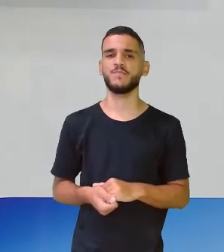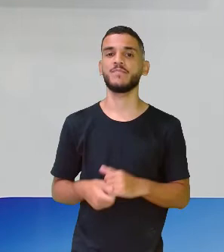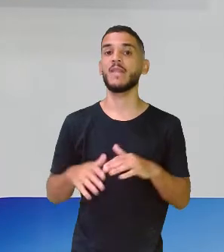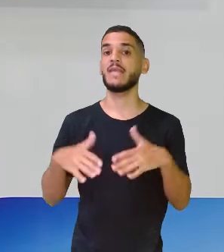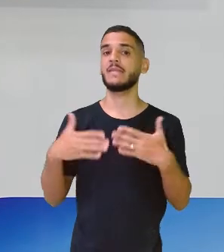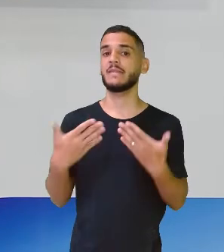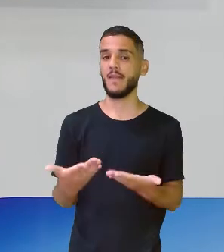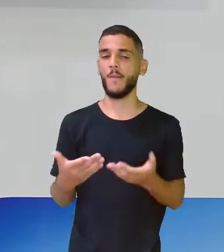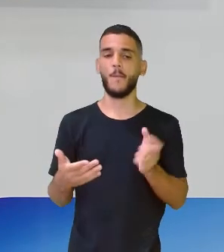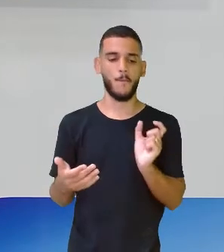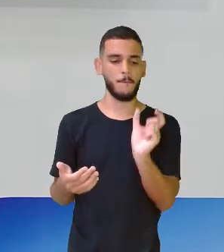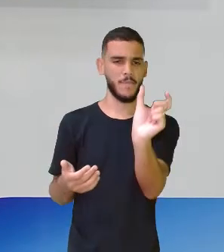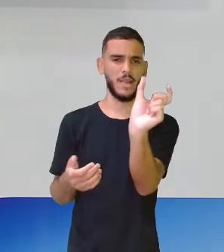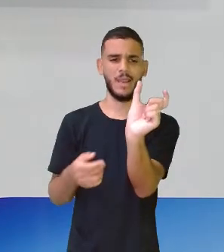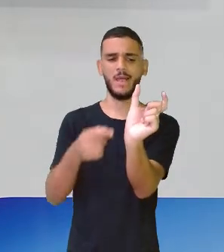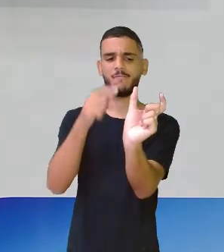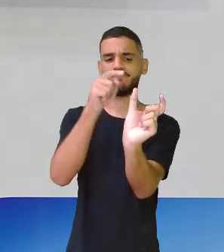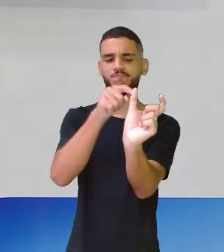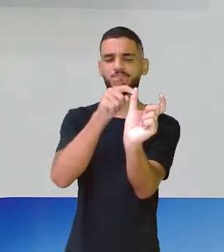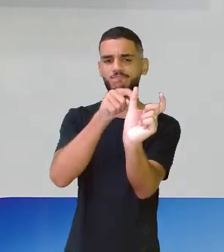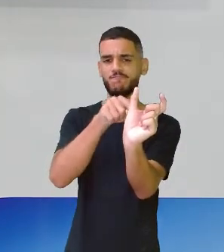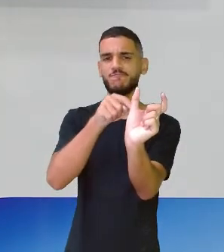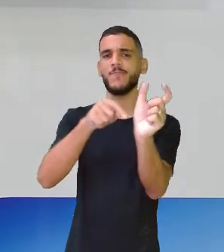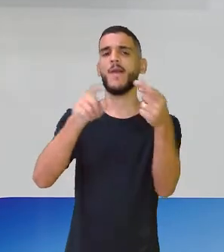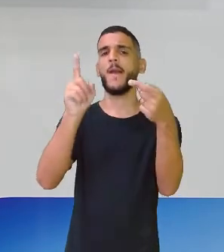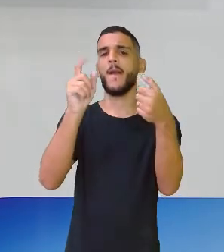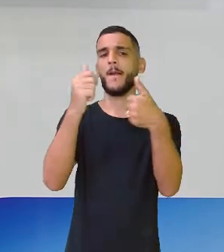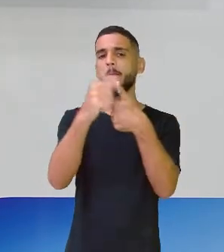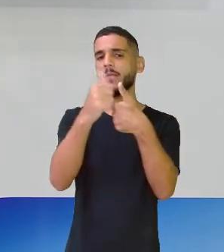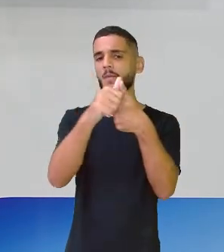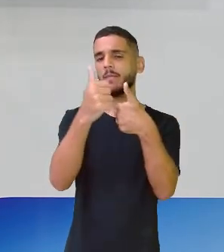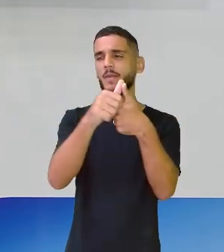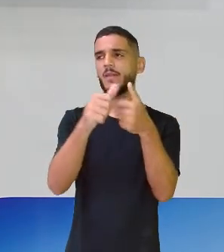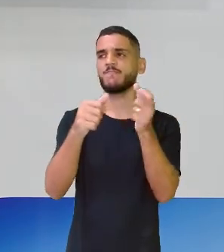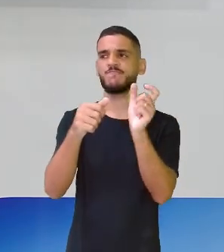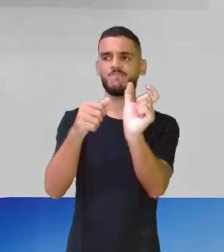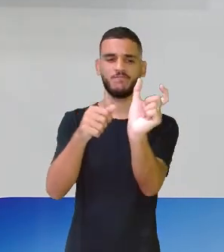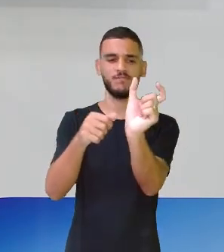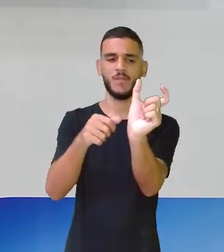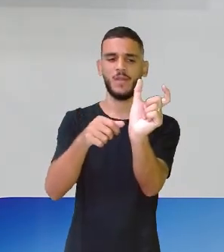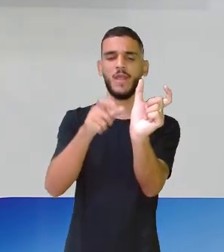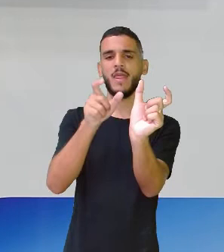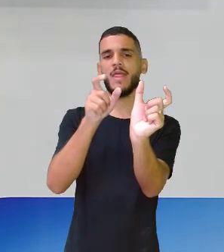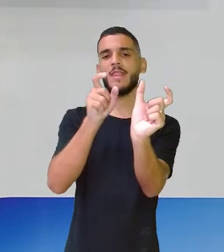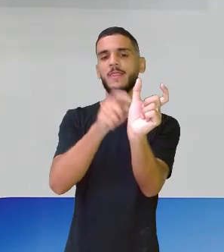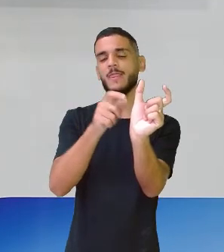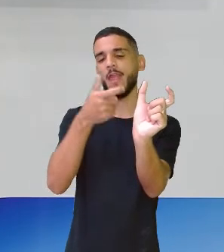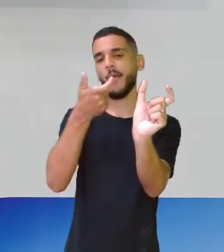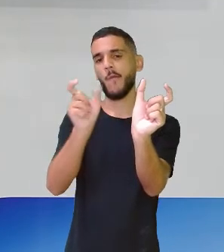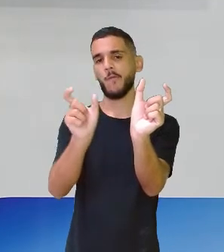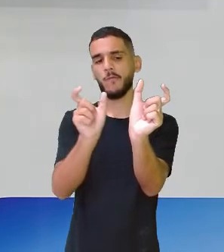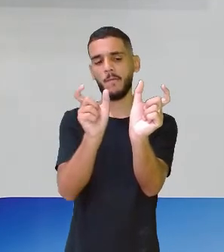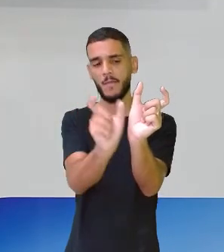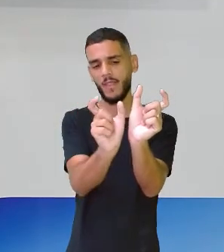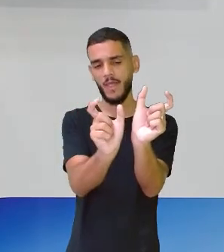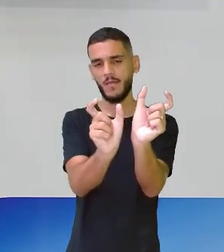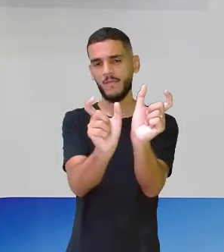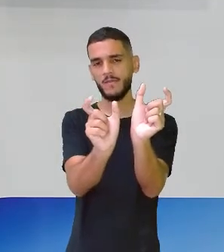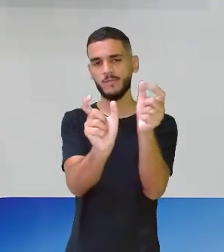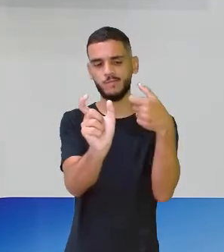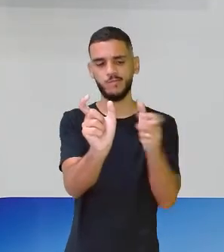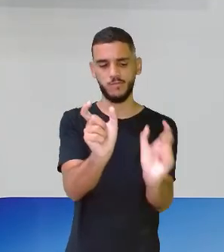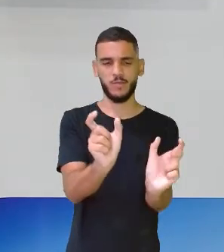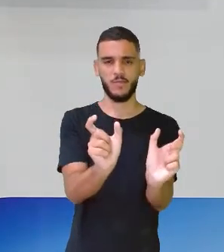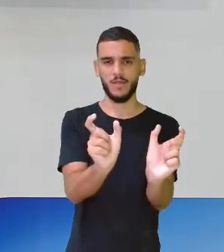palavra primitiva é o peixe, e o peixe dá origem a peixinho e peixão. Então, peixinho